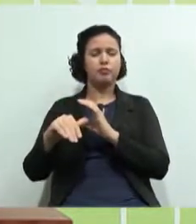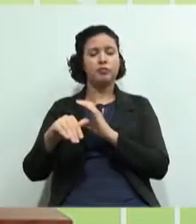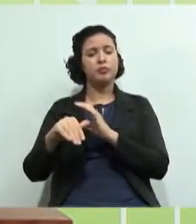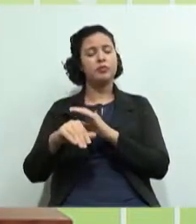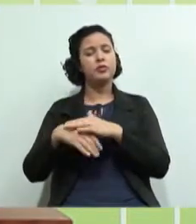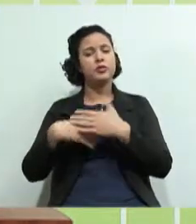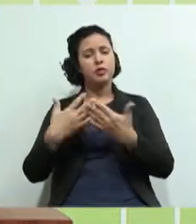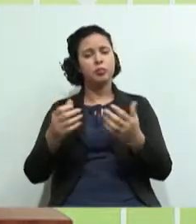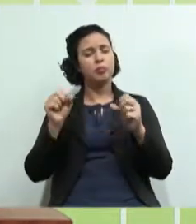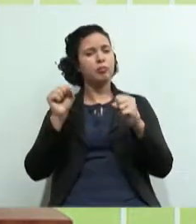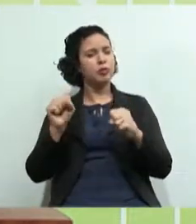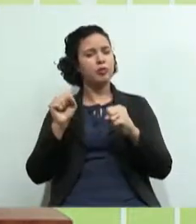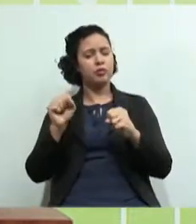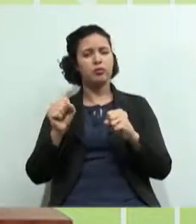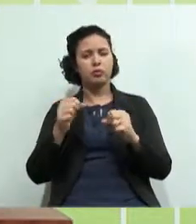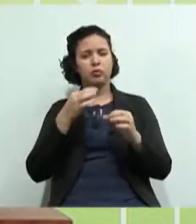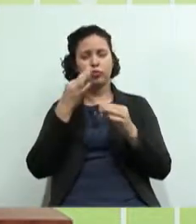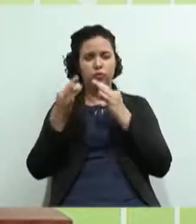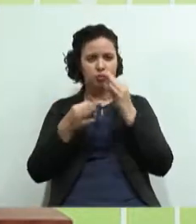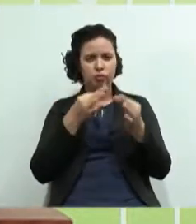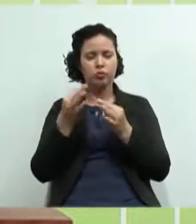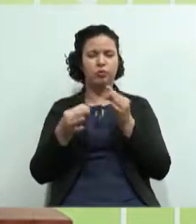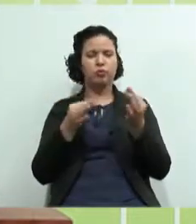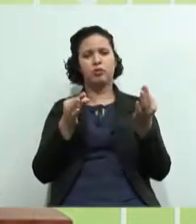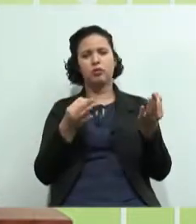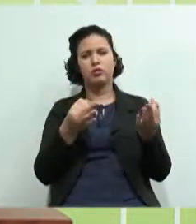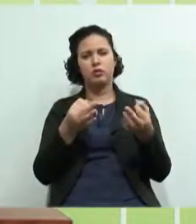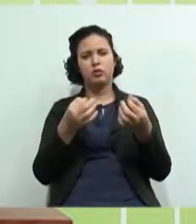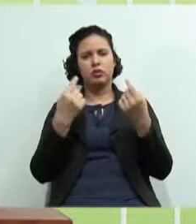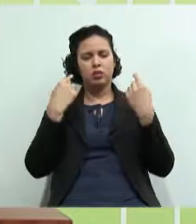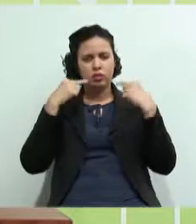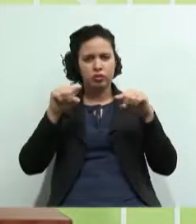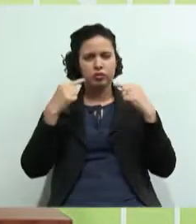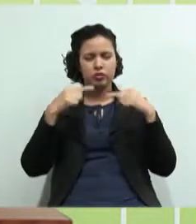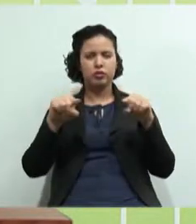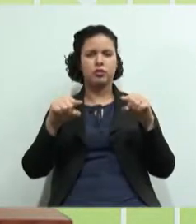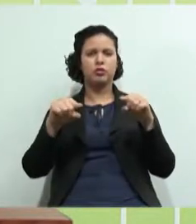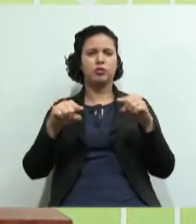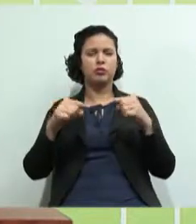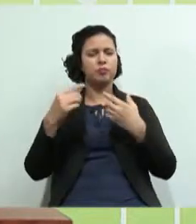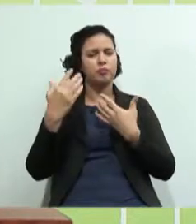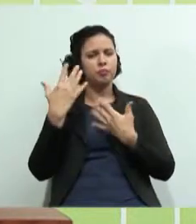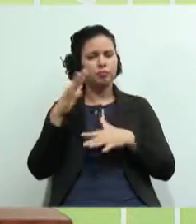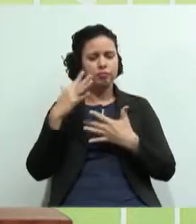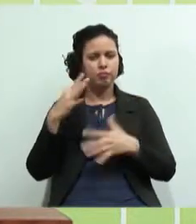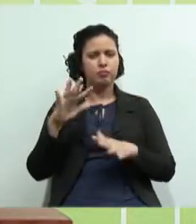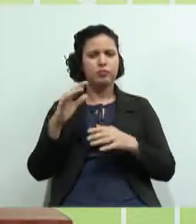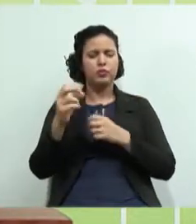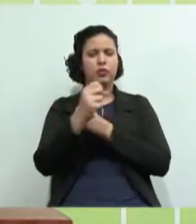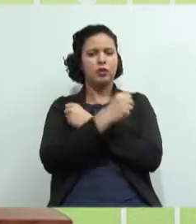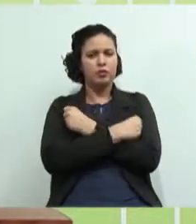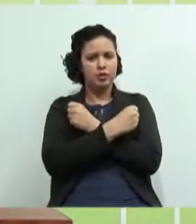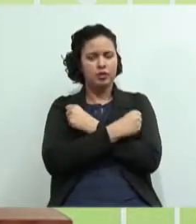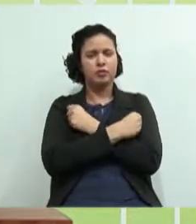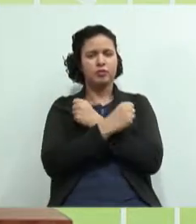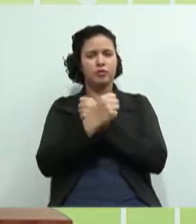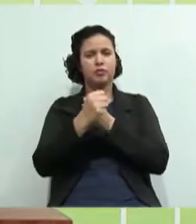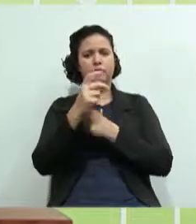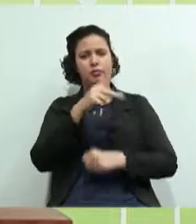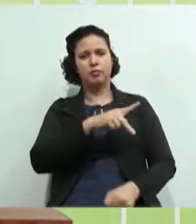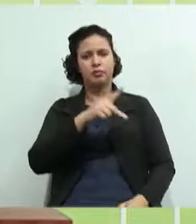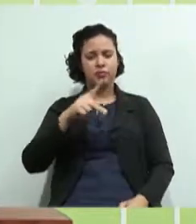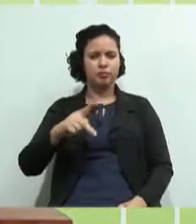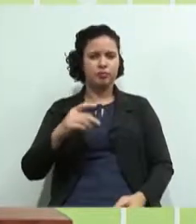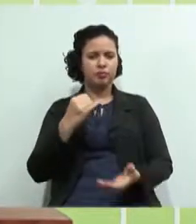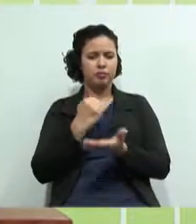claro, pode mandar crítica, pode mandar sugestão, pode mandar dúvida, manda elogio, manda um abraço aqui pro professor Jorge que está iniciando, né?